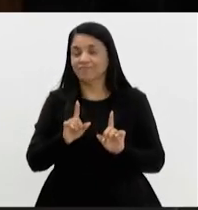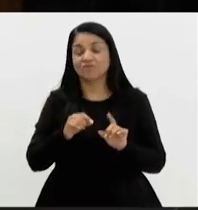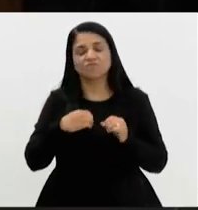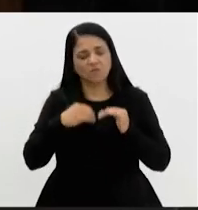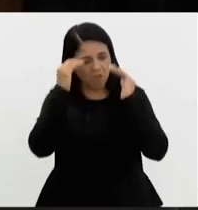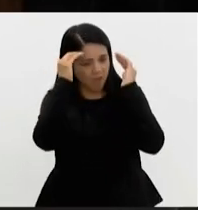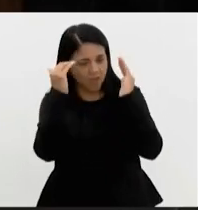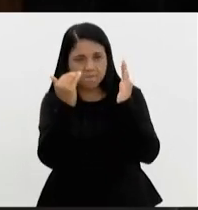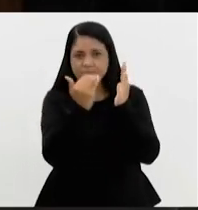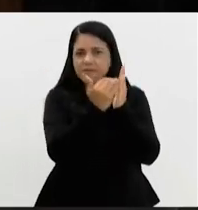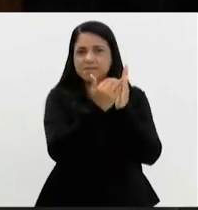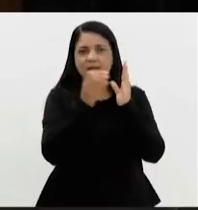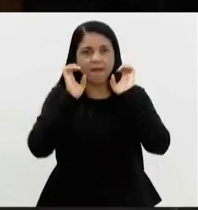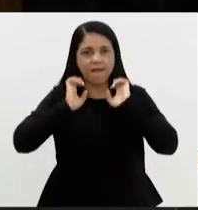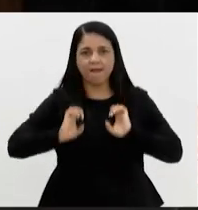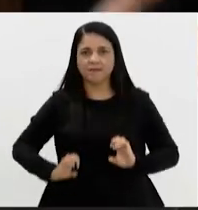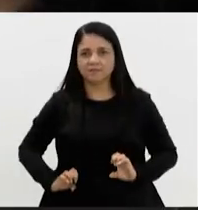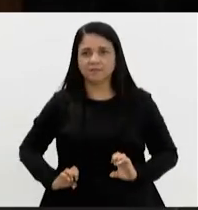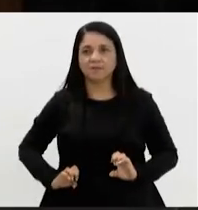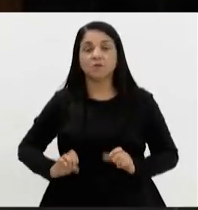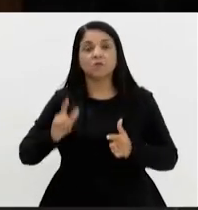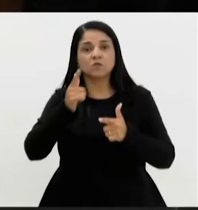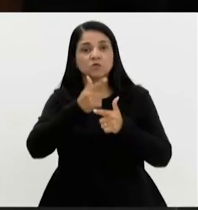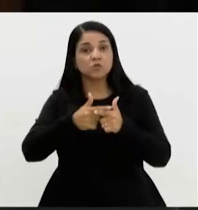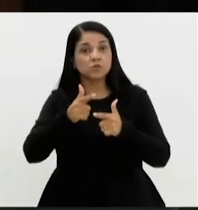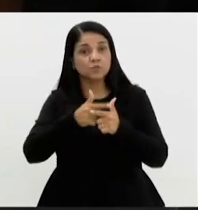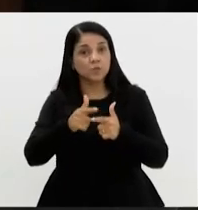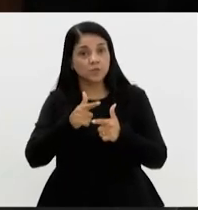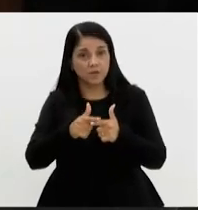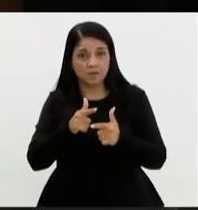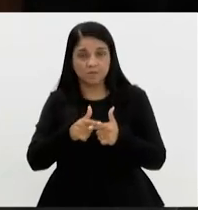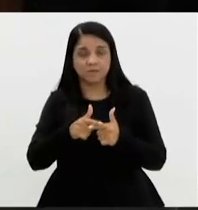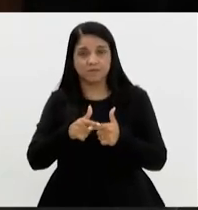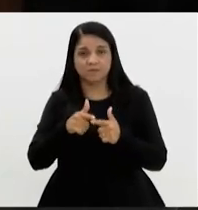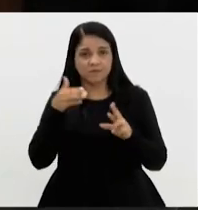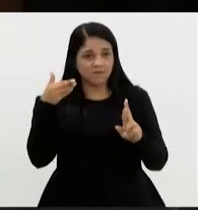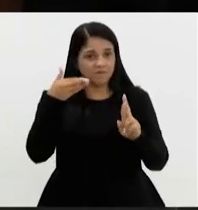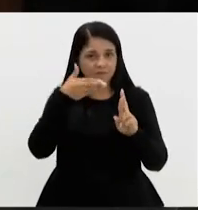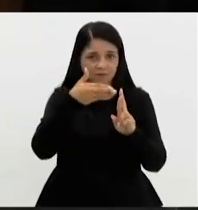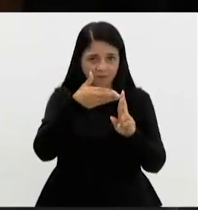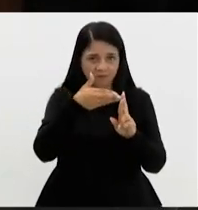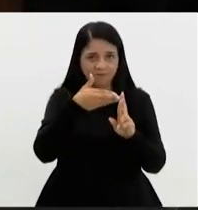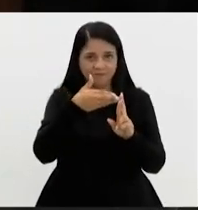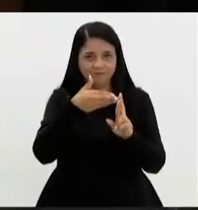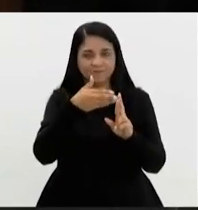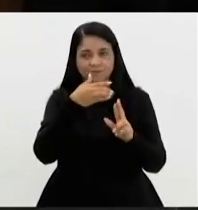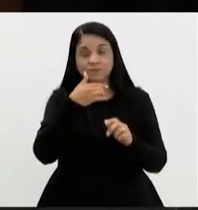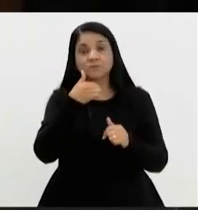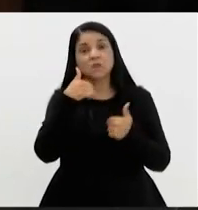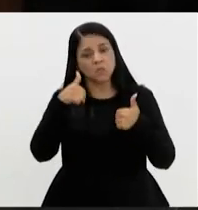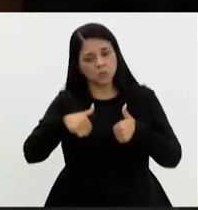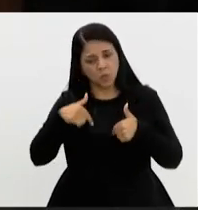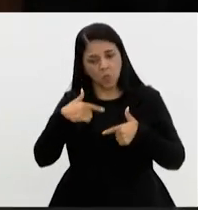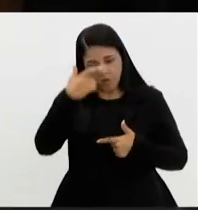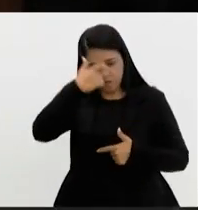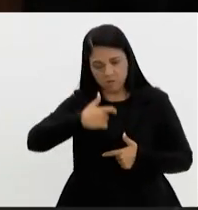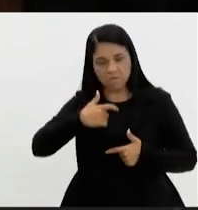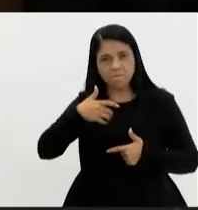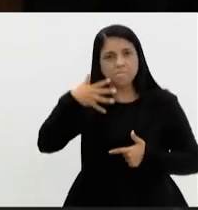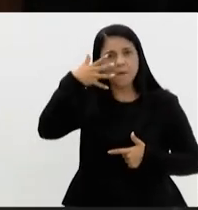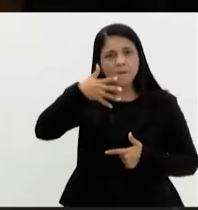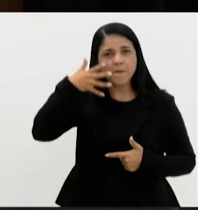eh direcionada a problemas pontuais porque enquanto eu falo aqui mais 10 ou